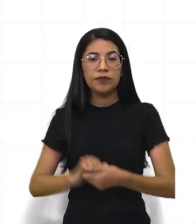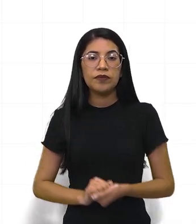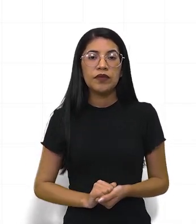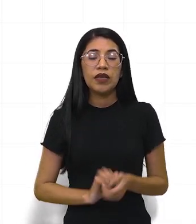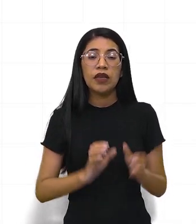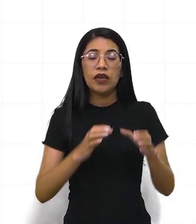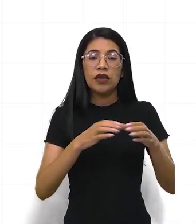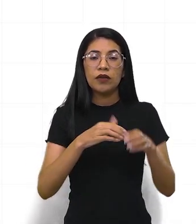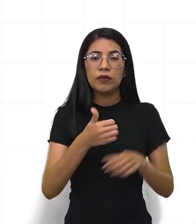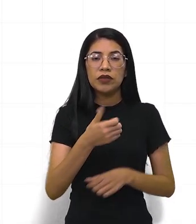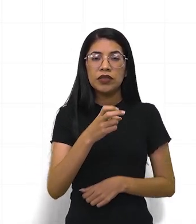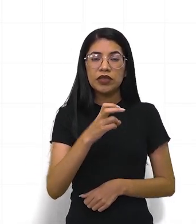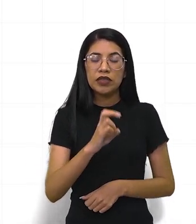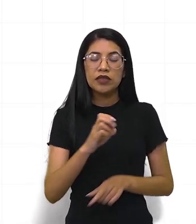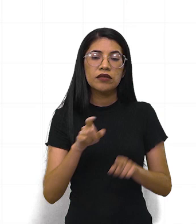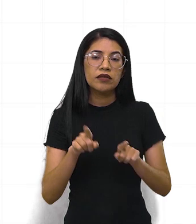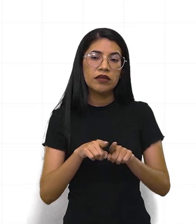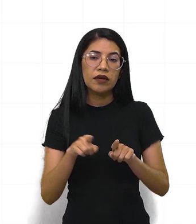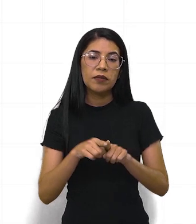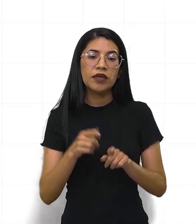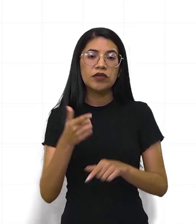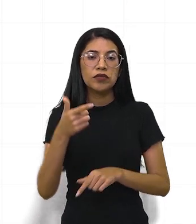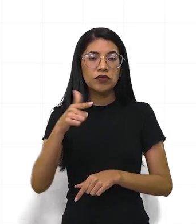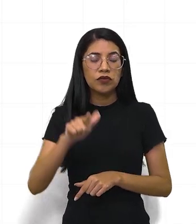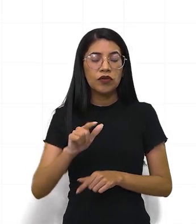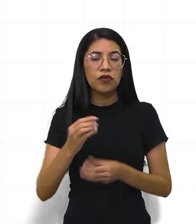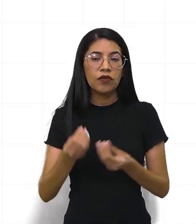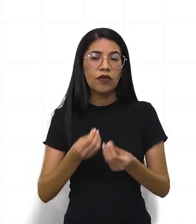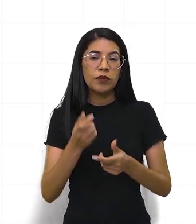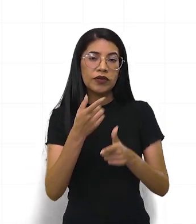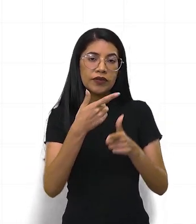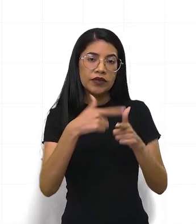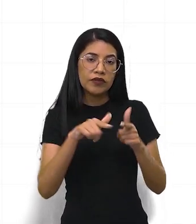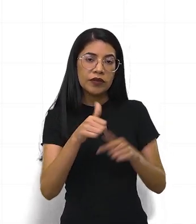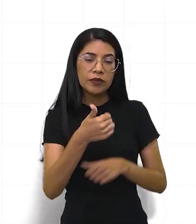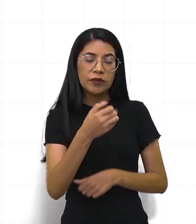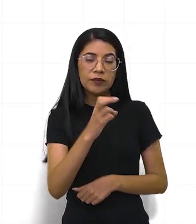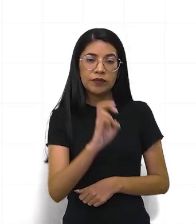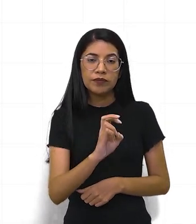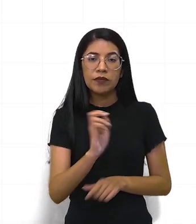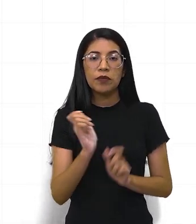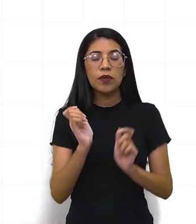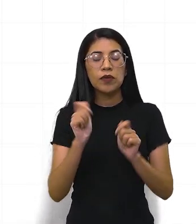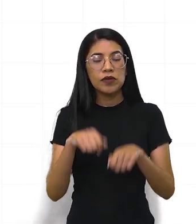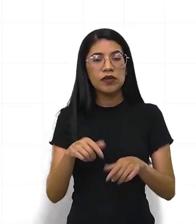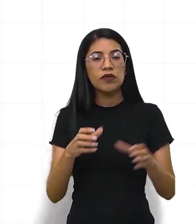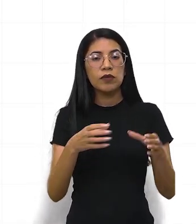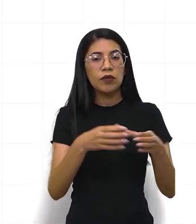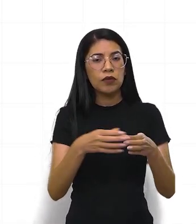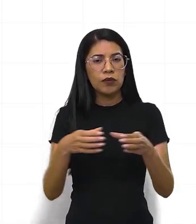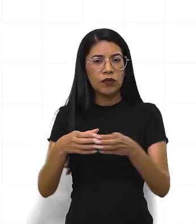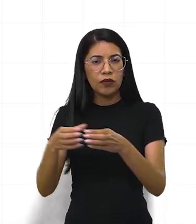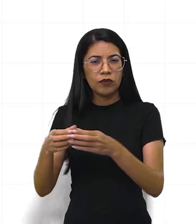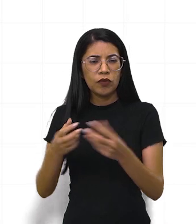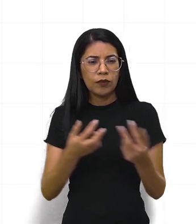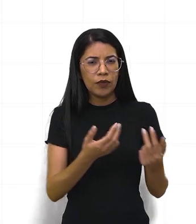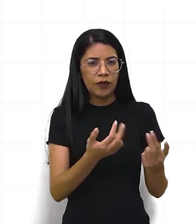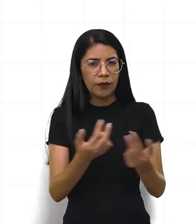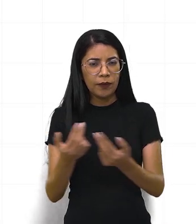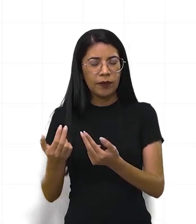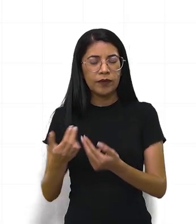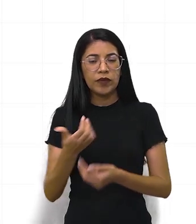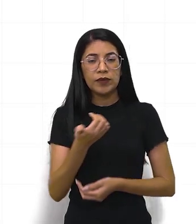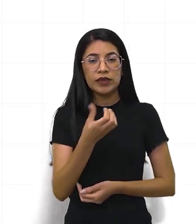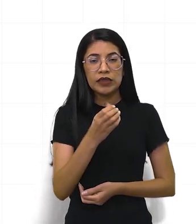15? Novamente, nós vamos fazer a divisão agora por 15. É possível formar grupos iguais? 60 dividido